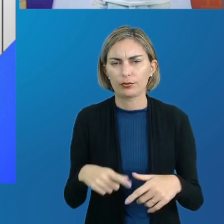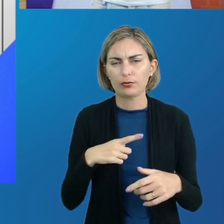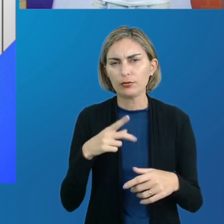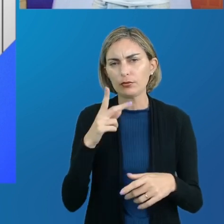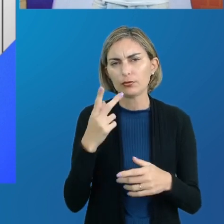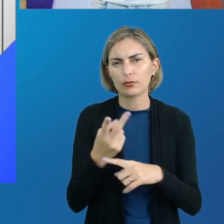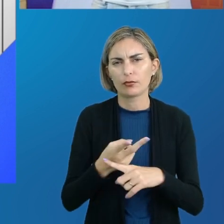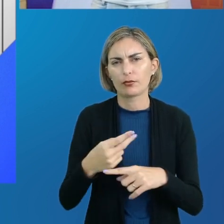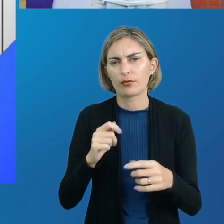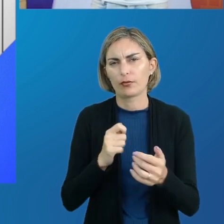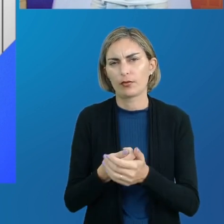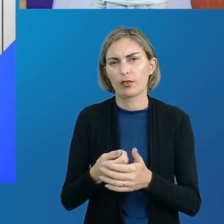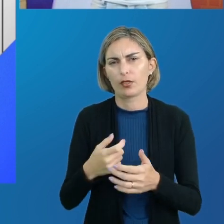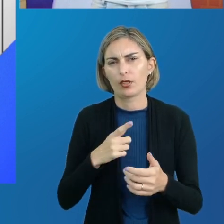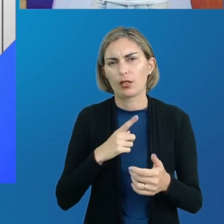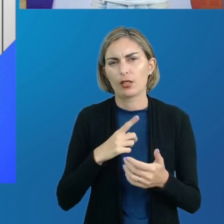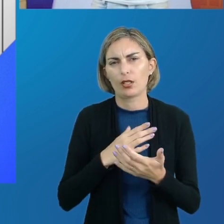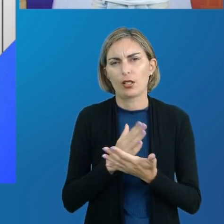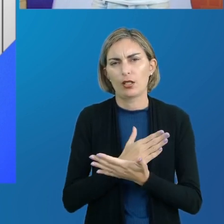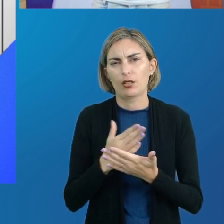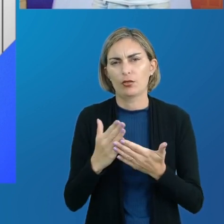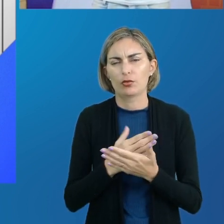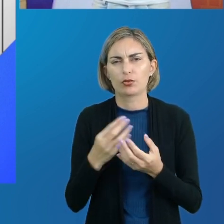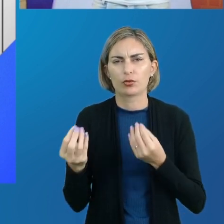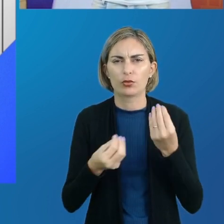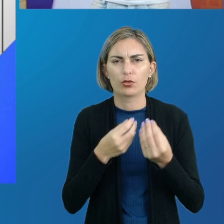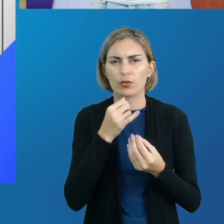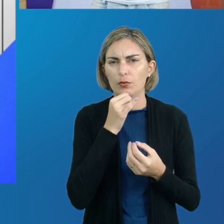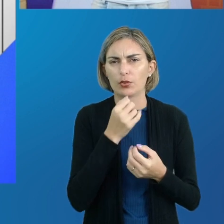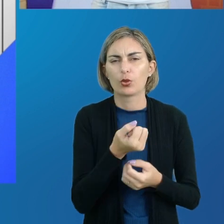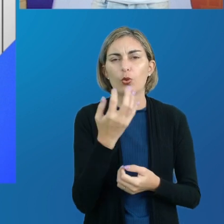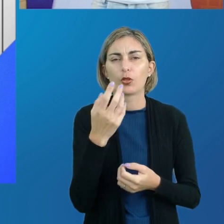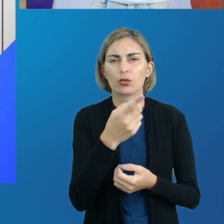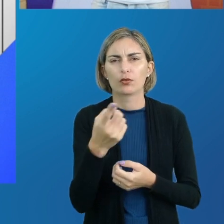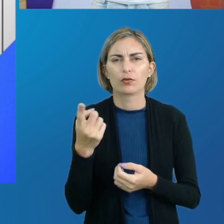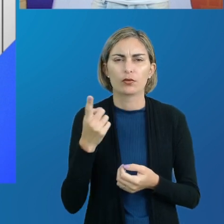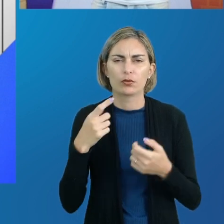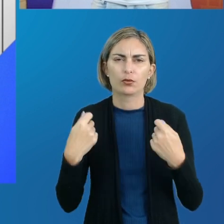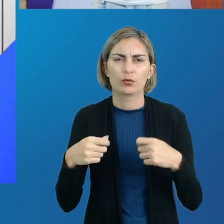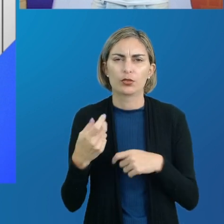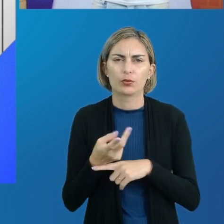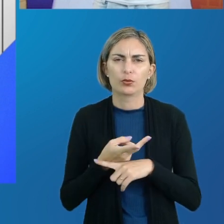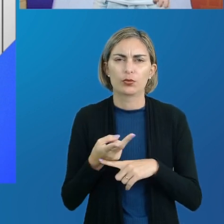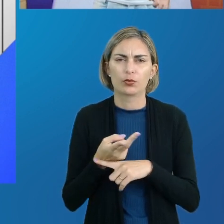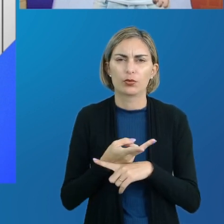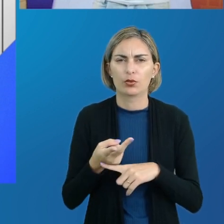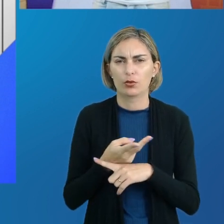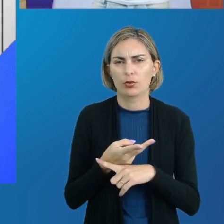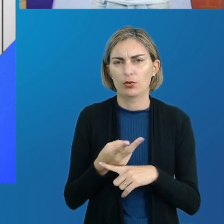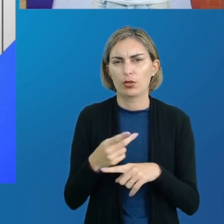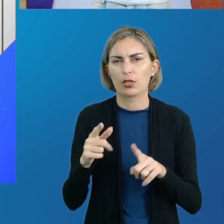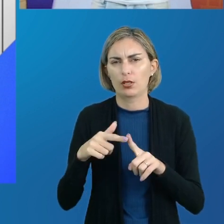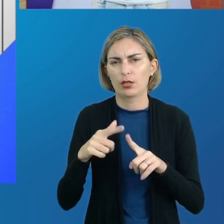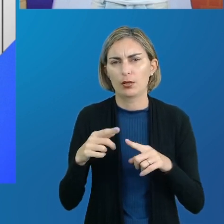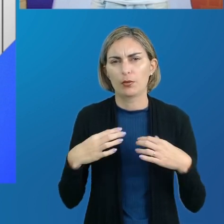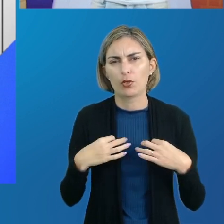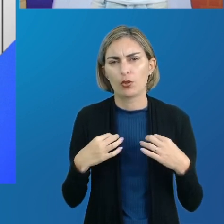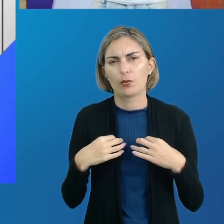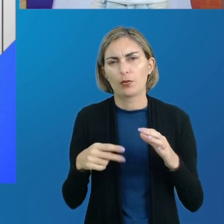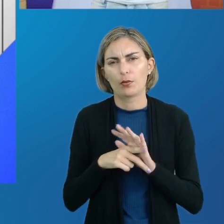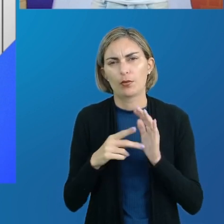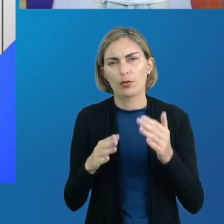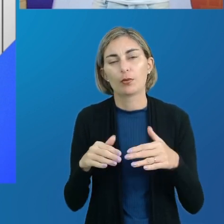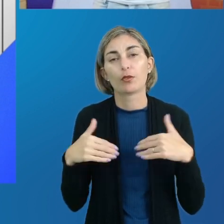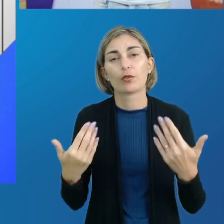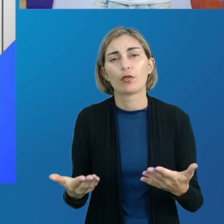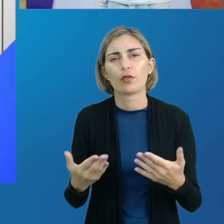sobre o Rock Content, levanta algumas questões. Como, por exemplo, quando você precisa buscar algum tipo de roupa específica, a qual canal você